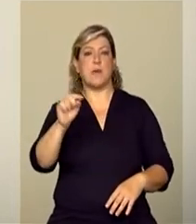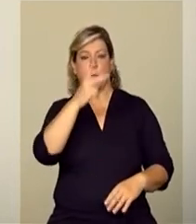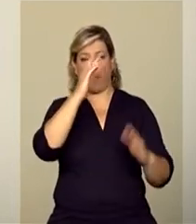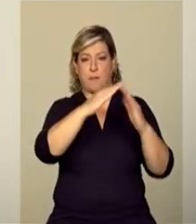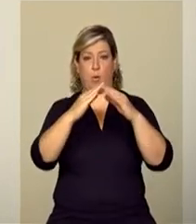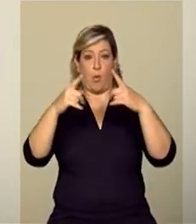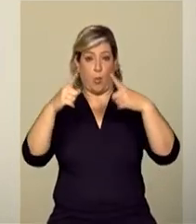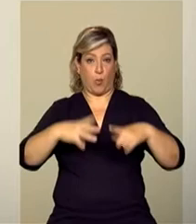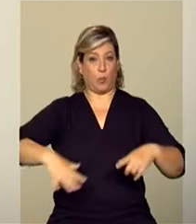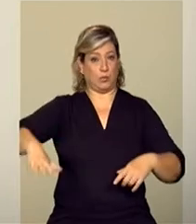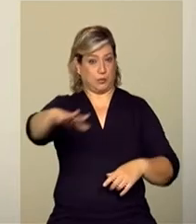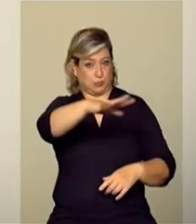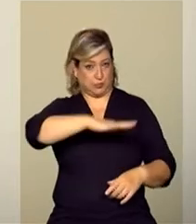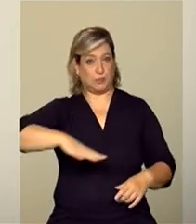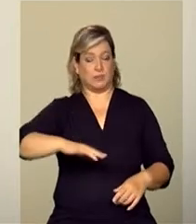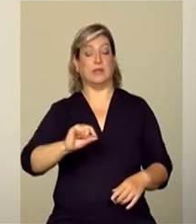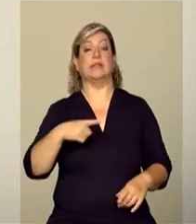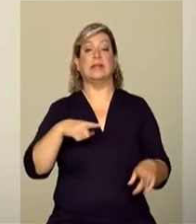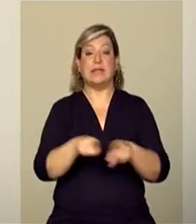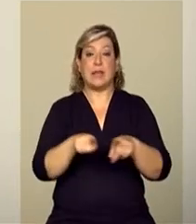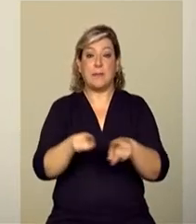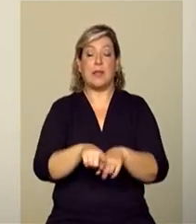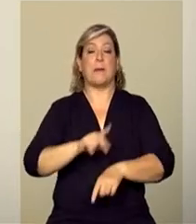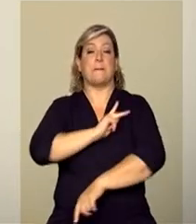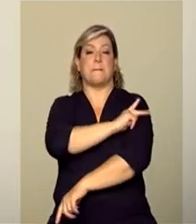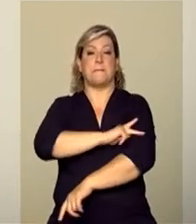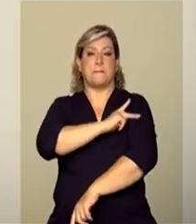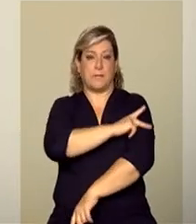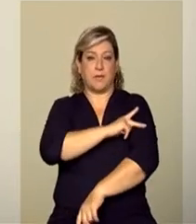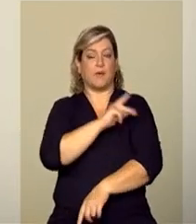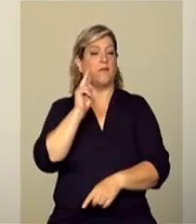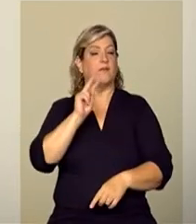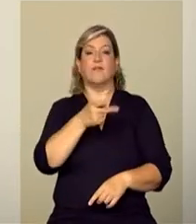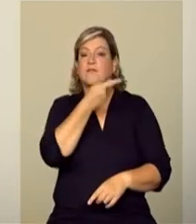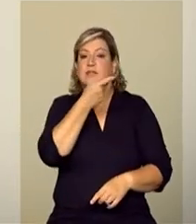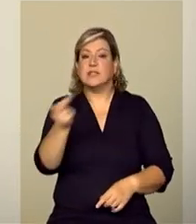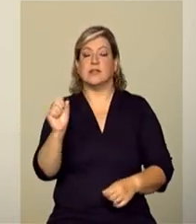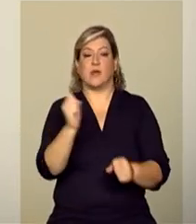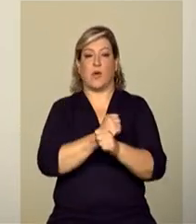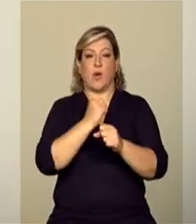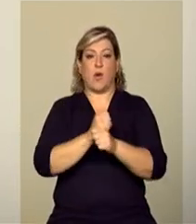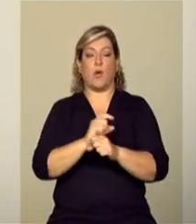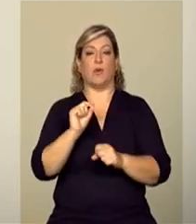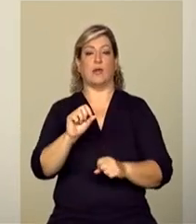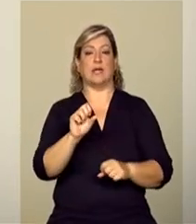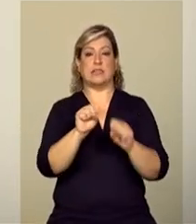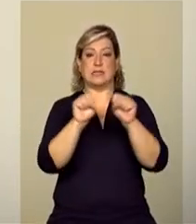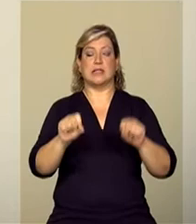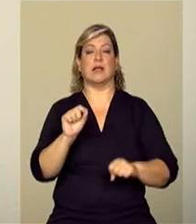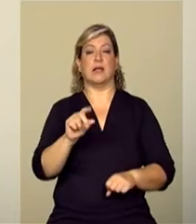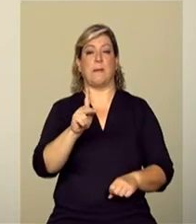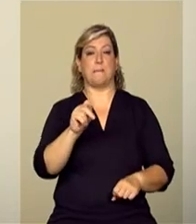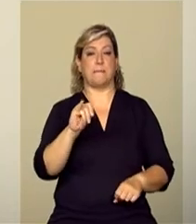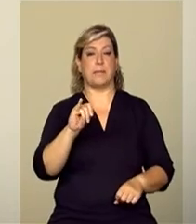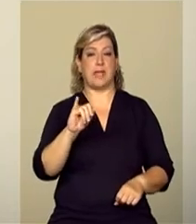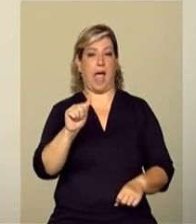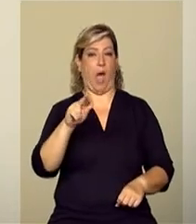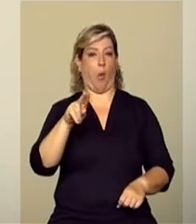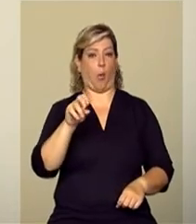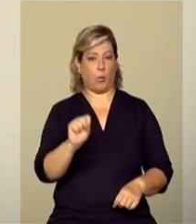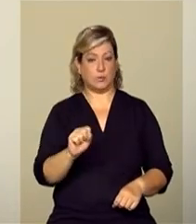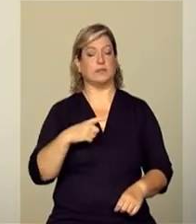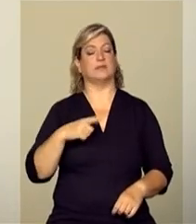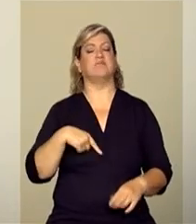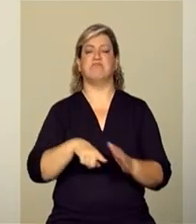e ainda Luciano também estive no Piauí visitando as obras do sistema piaus que está quase quantas obras